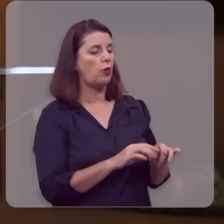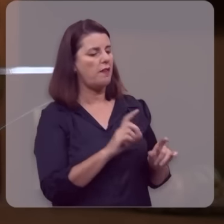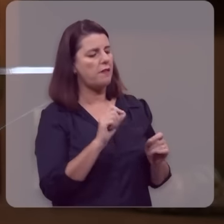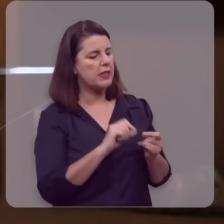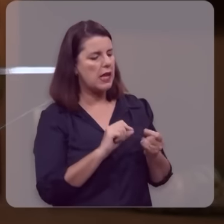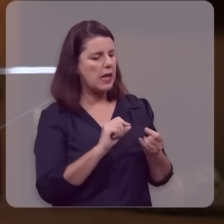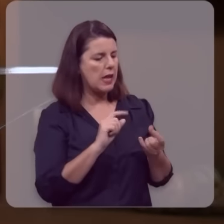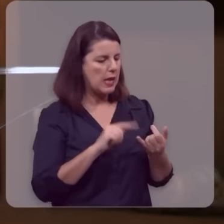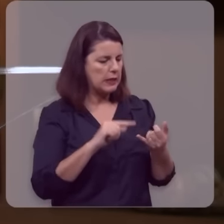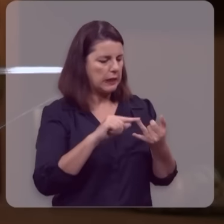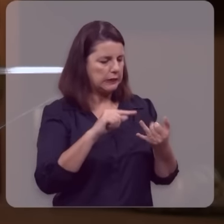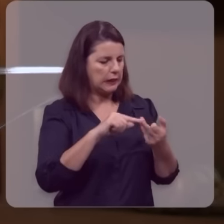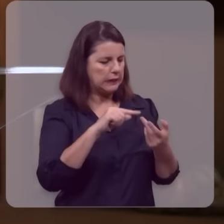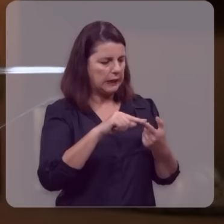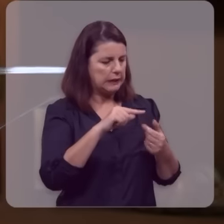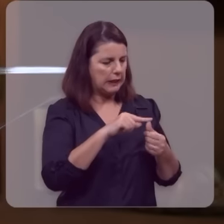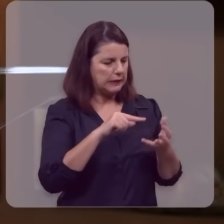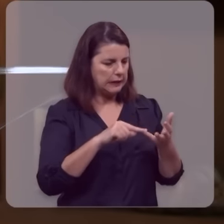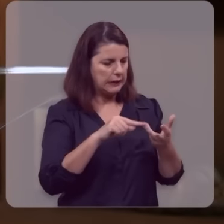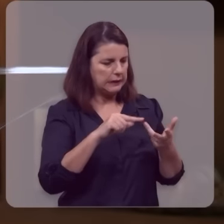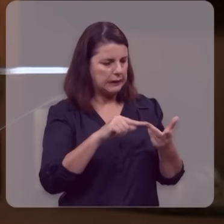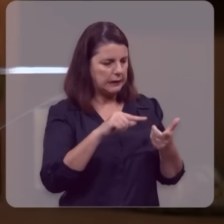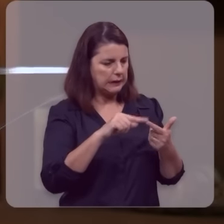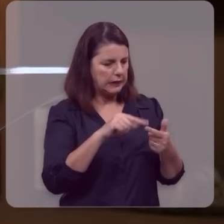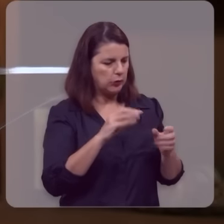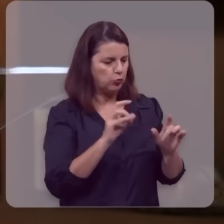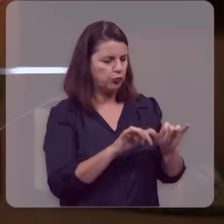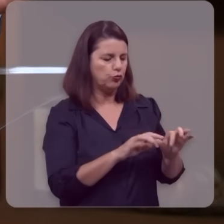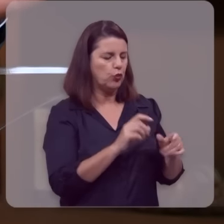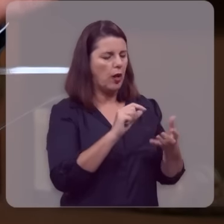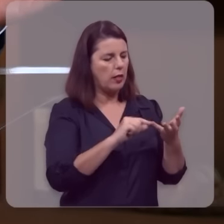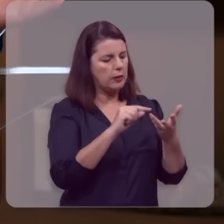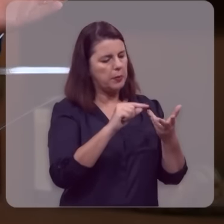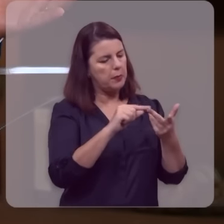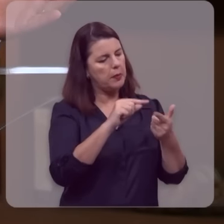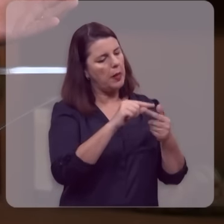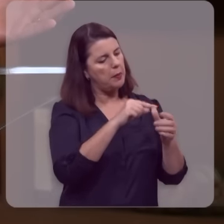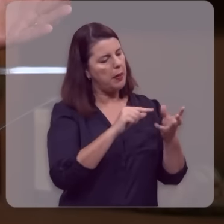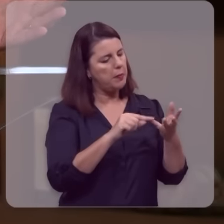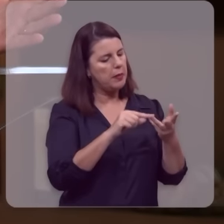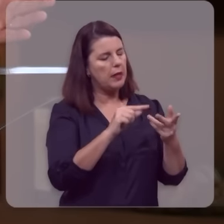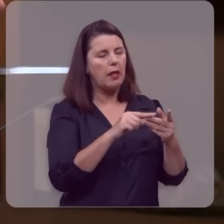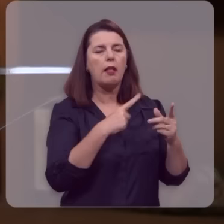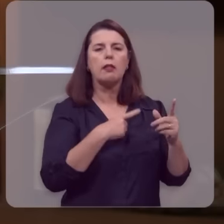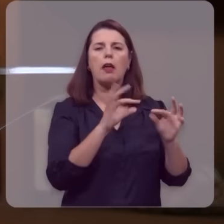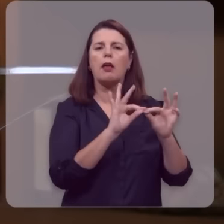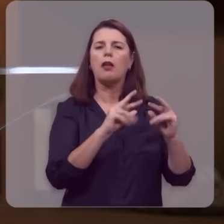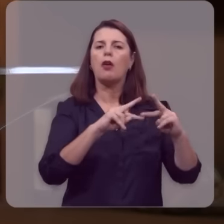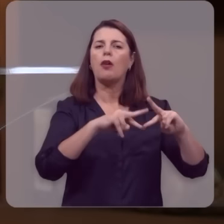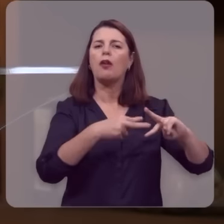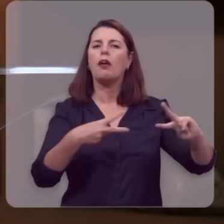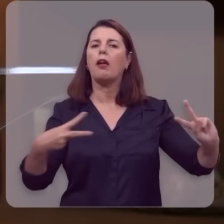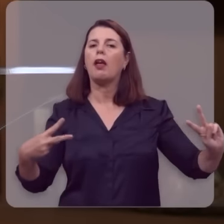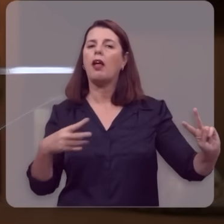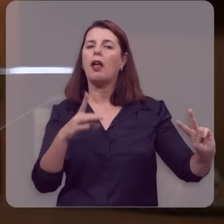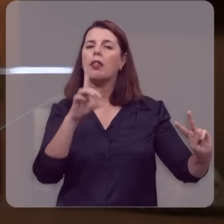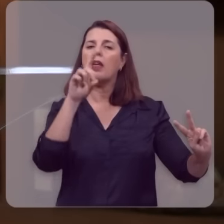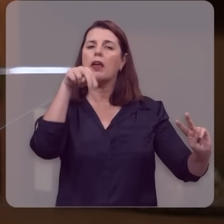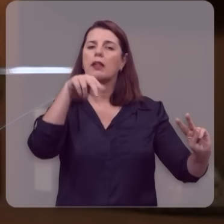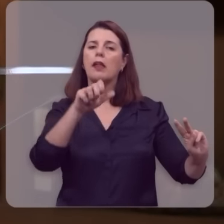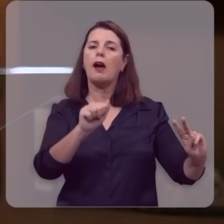você tem em cada uma dessas 60 trilhões de células 1,70 cm de fita DNA on estão gravado e